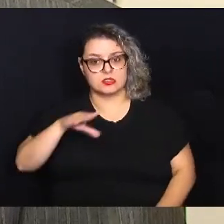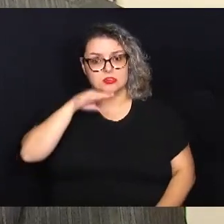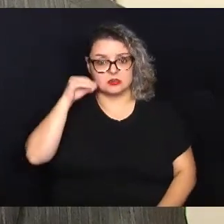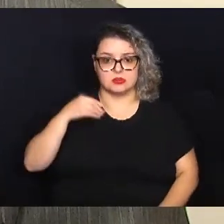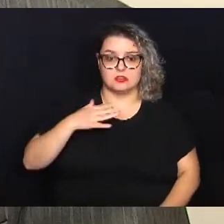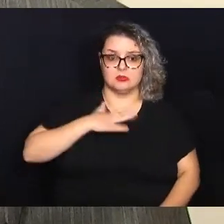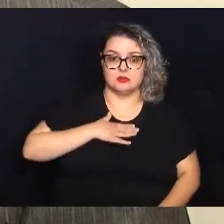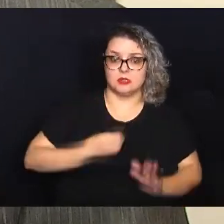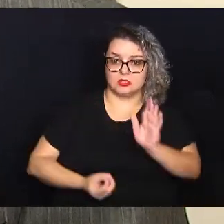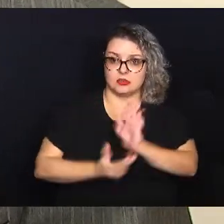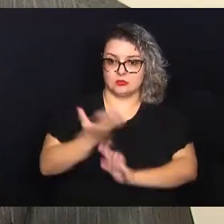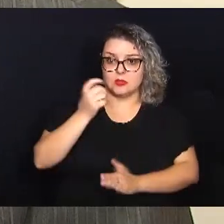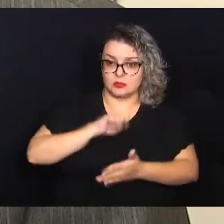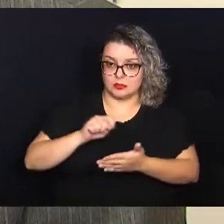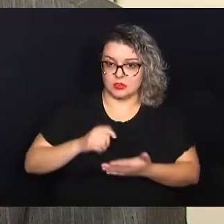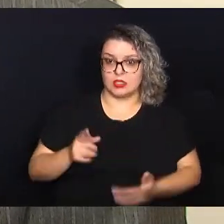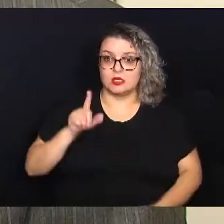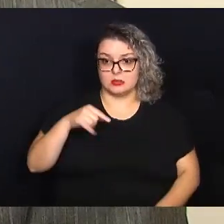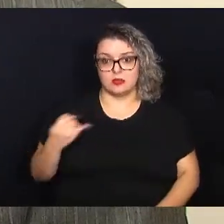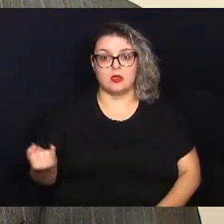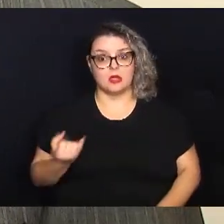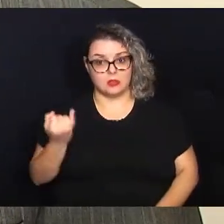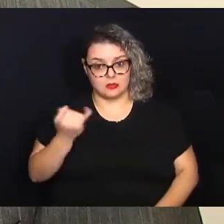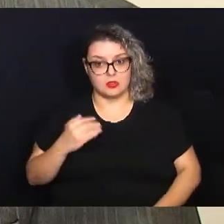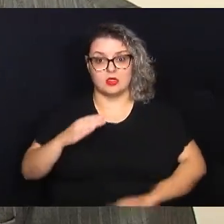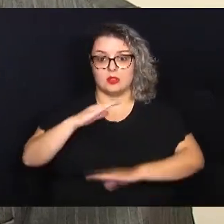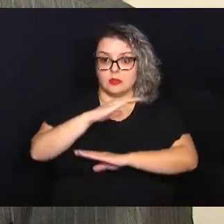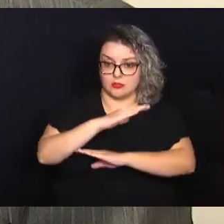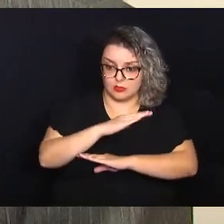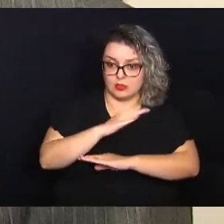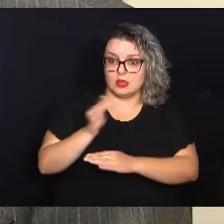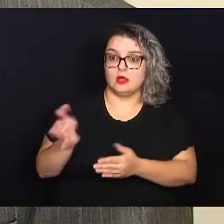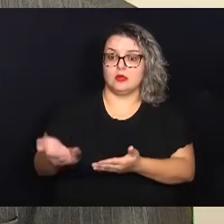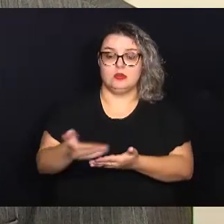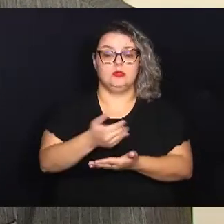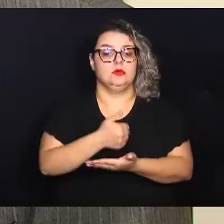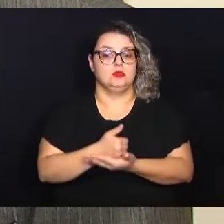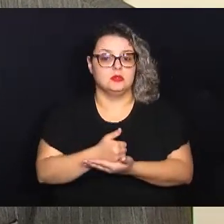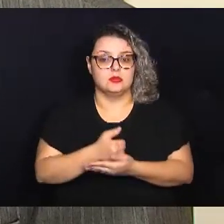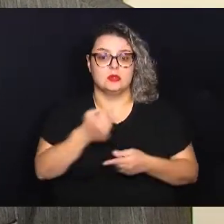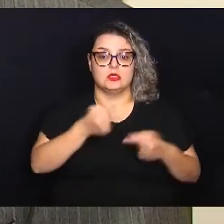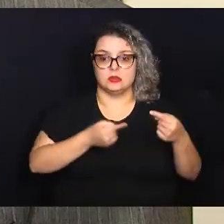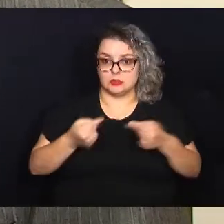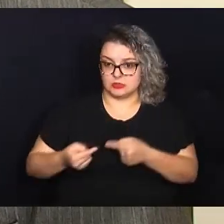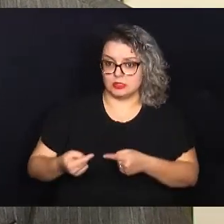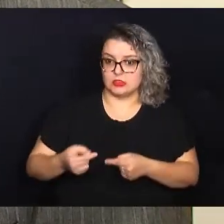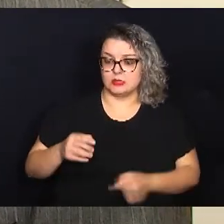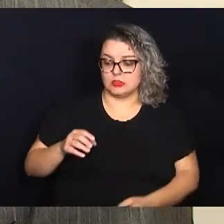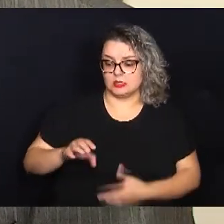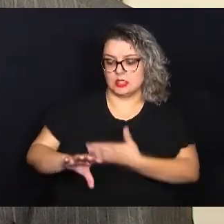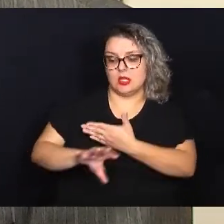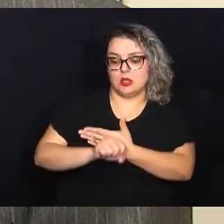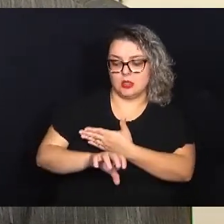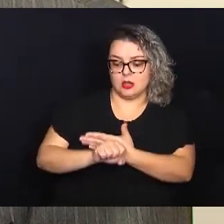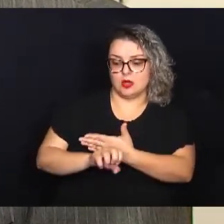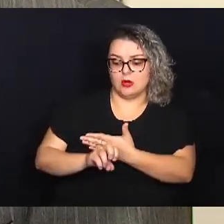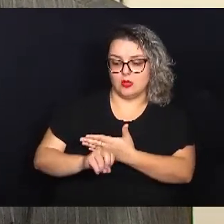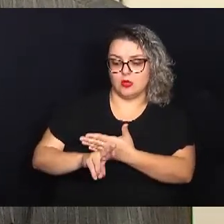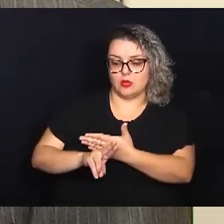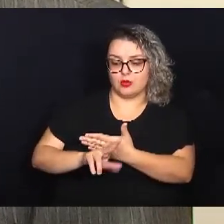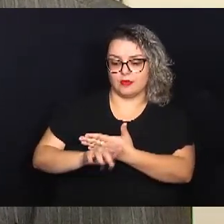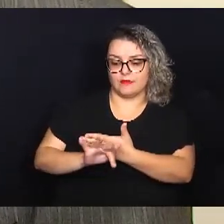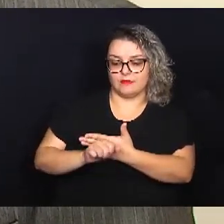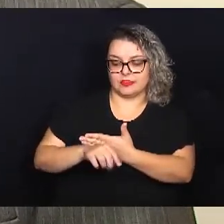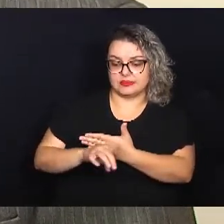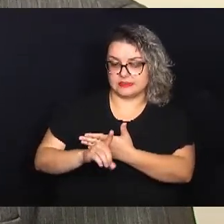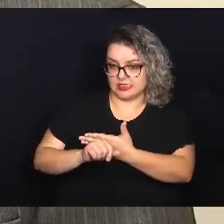criança e do adolescente que foi criada por minha autoria. Então é importante que a Câmara acolha esse debate da